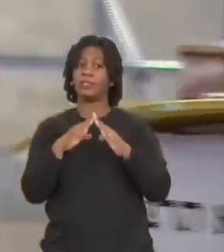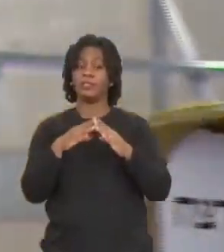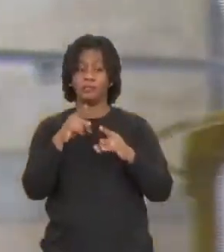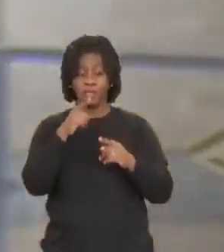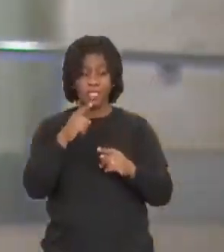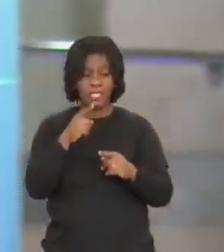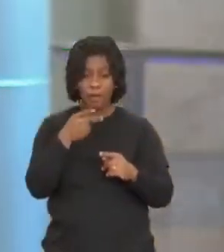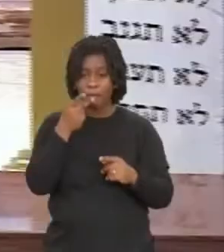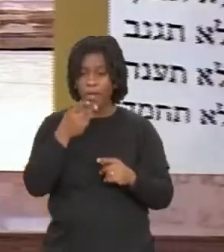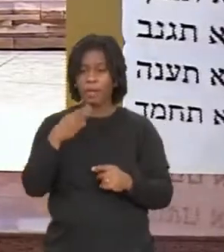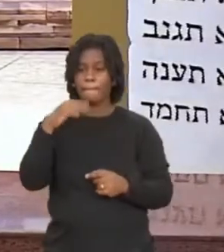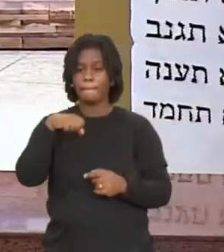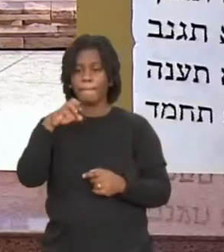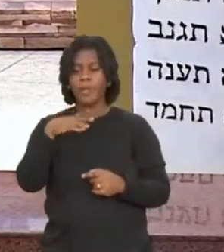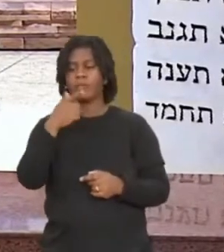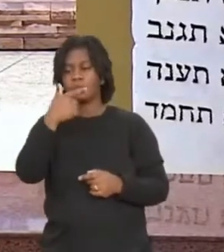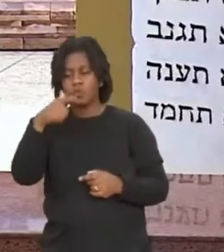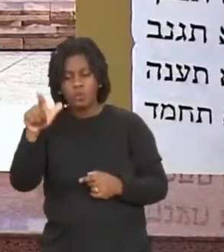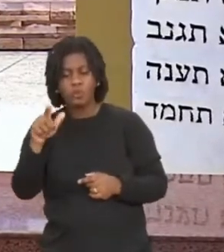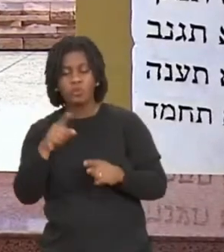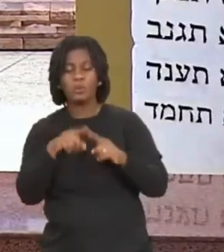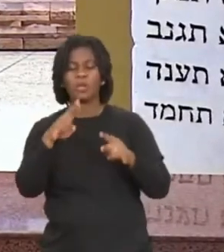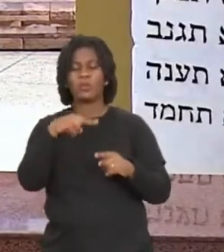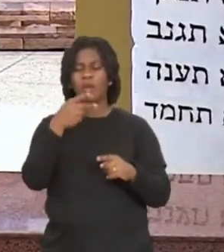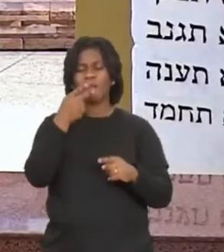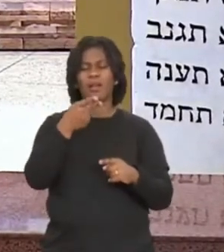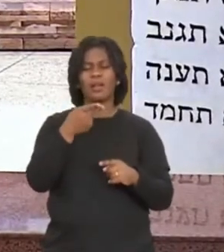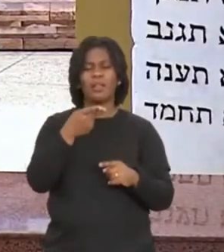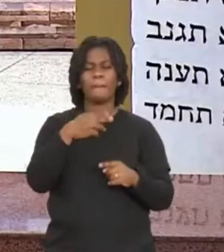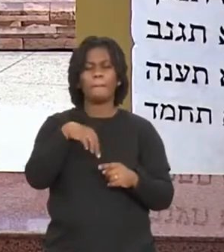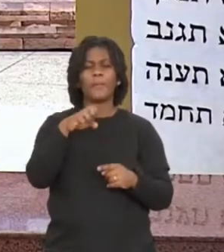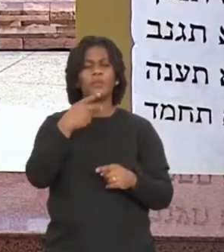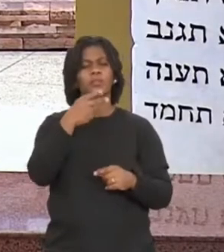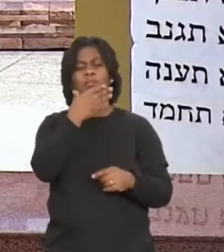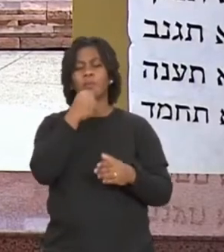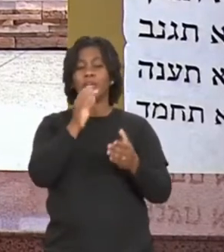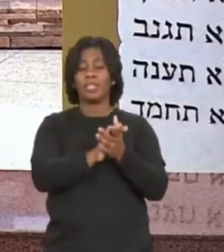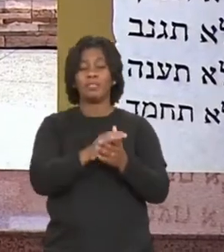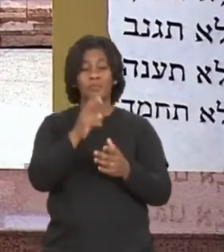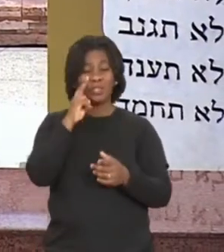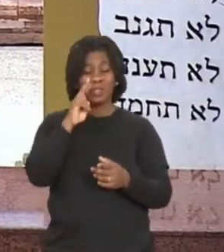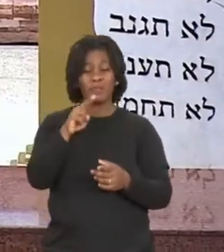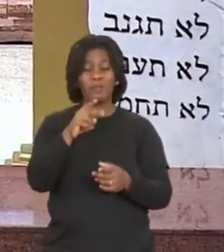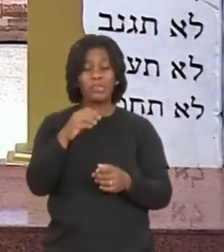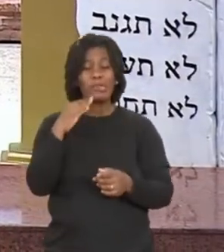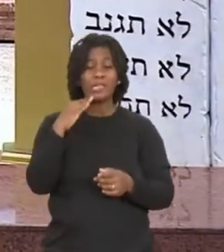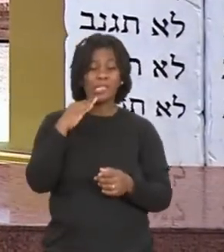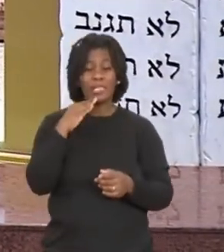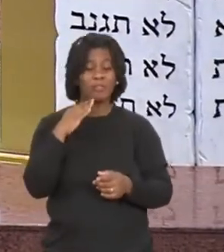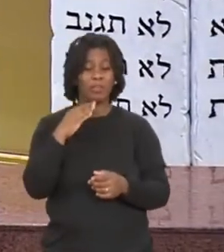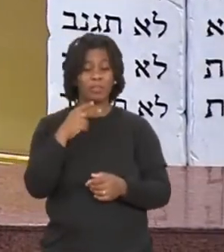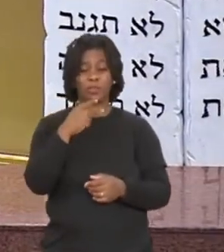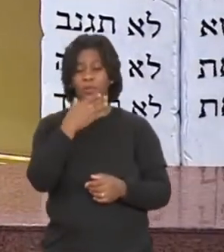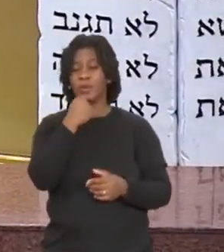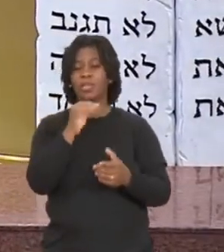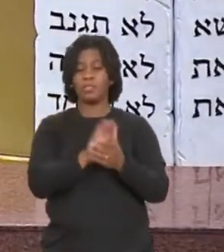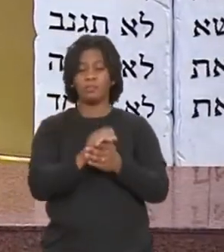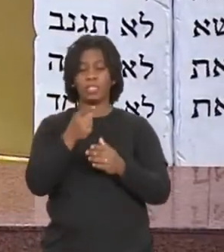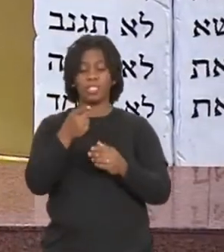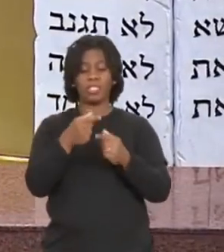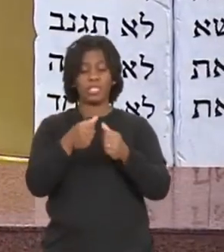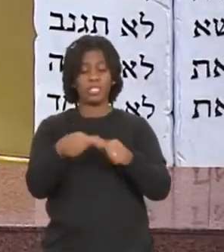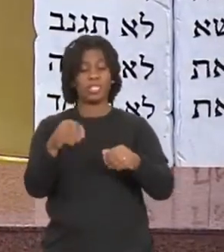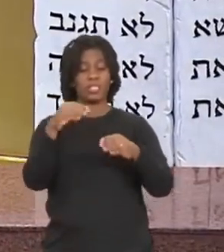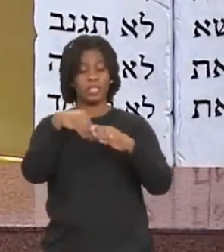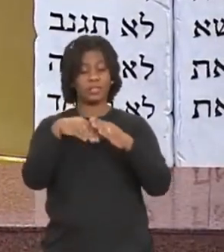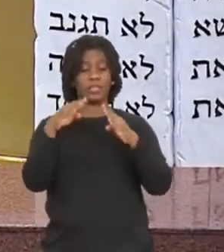não soma. Você só vê os defeitos dele. Você está dentro da igreja, mas